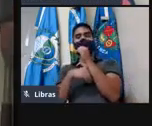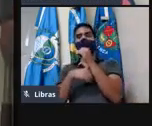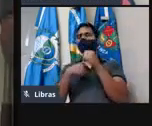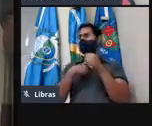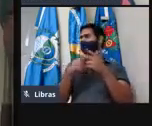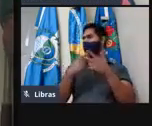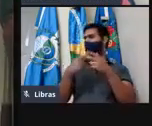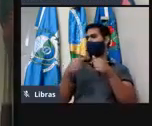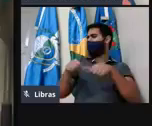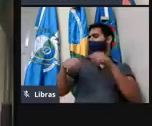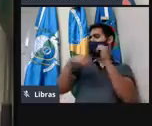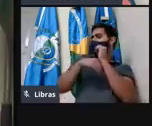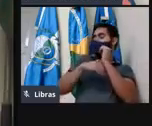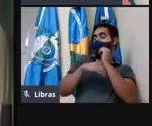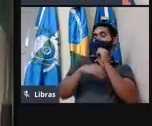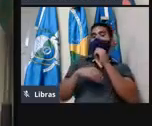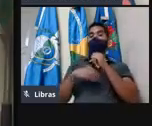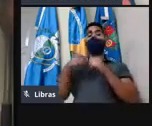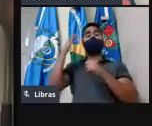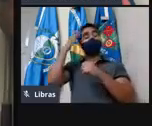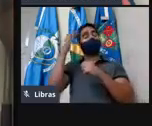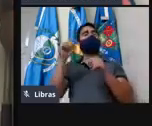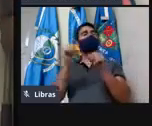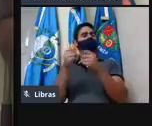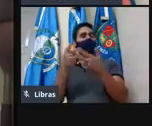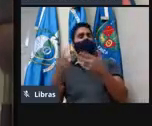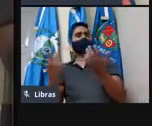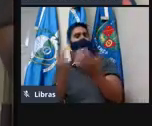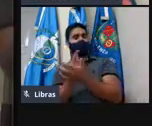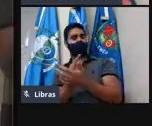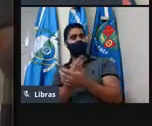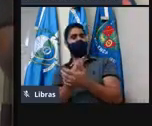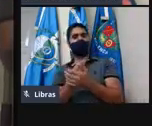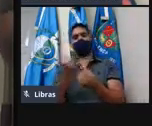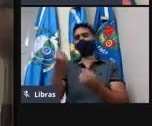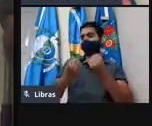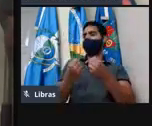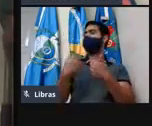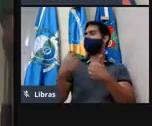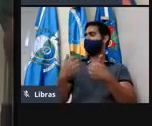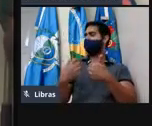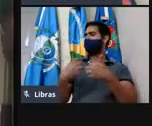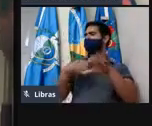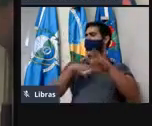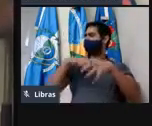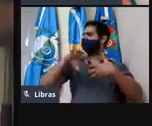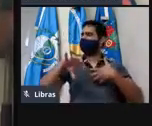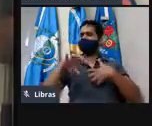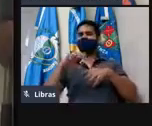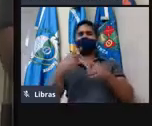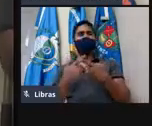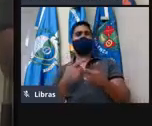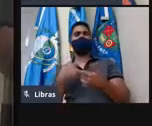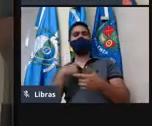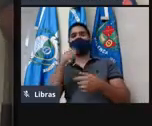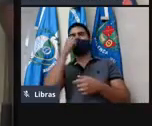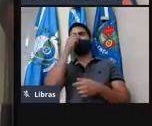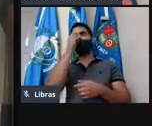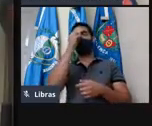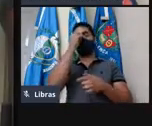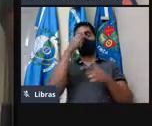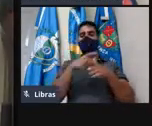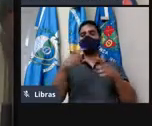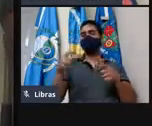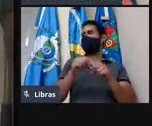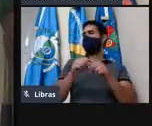sou é ficar em cima do muro. Acho que quem comete infração de trânsito tem que se colocar no lugar do outro. Não é porque a demanda aumentou que você